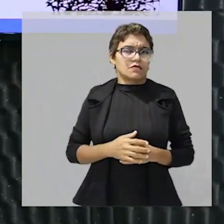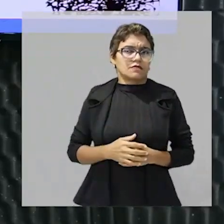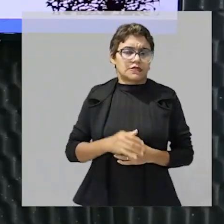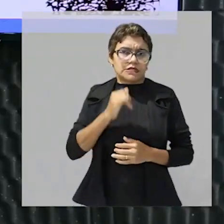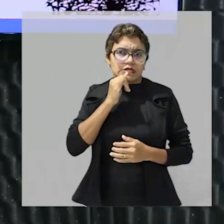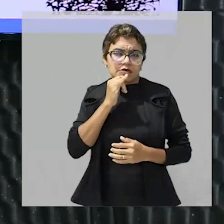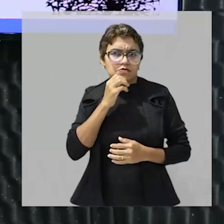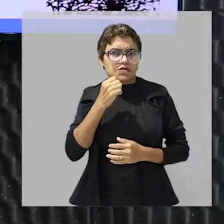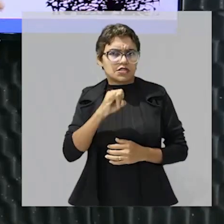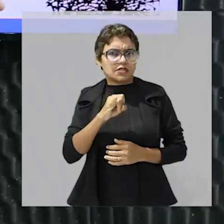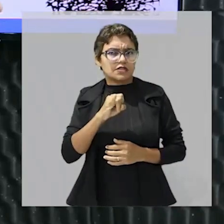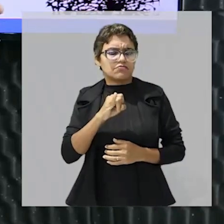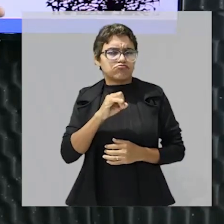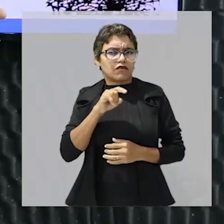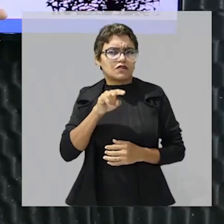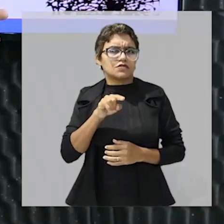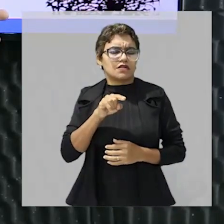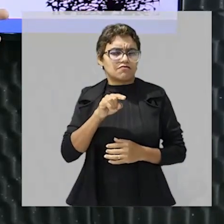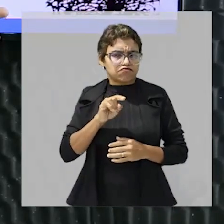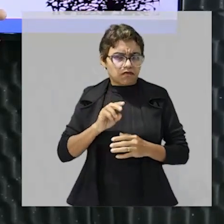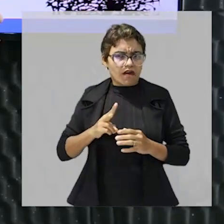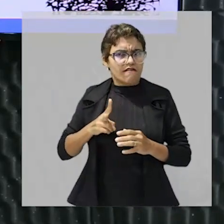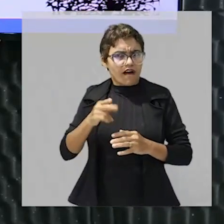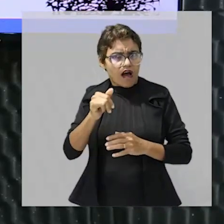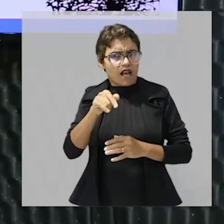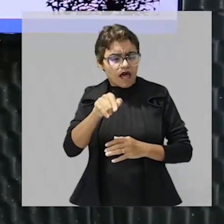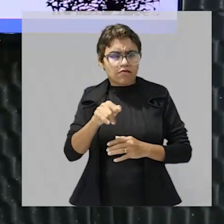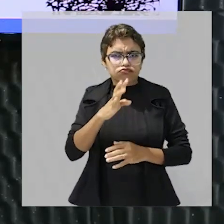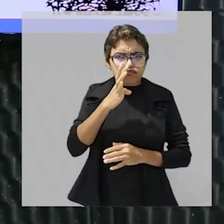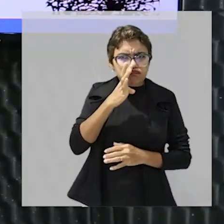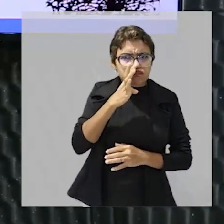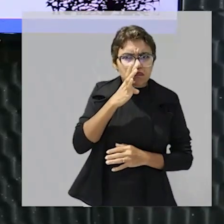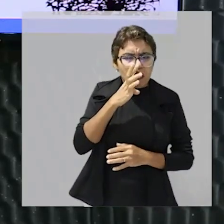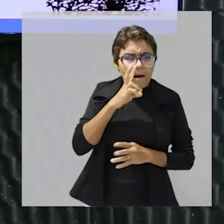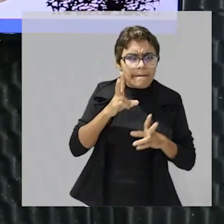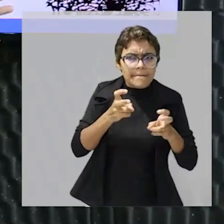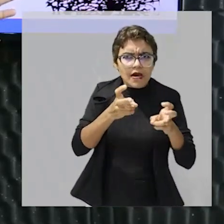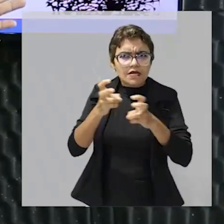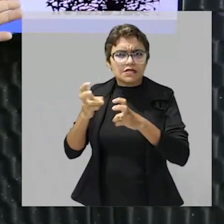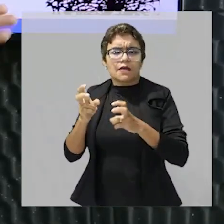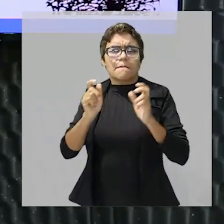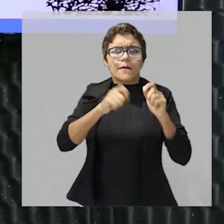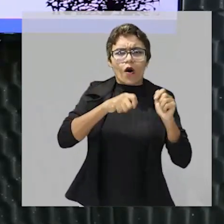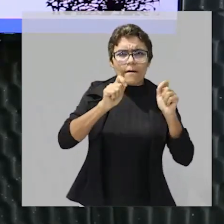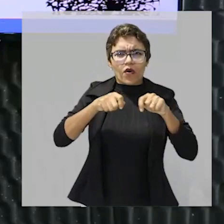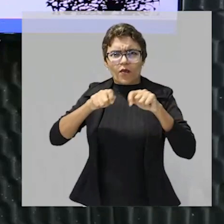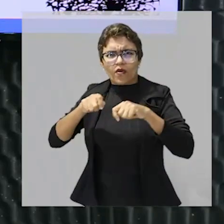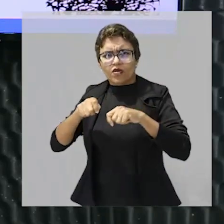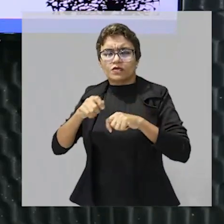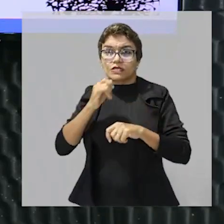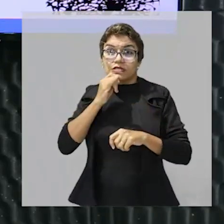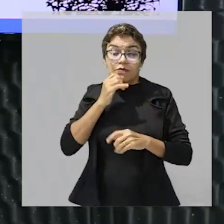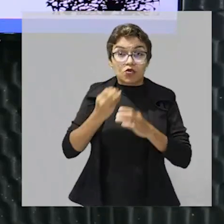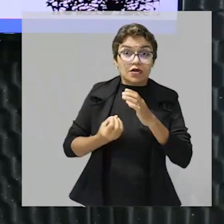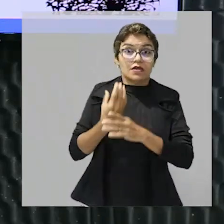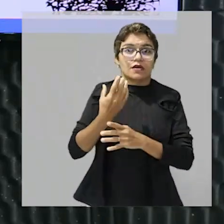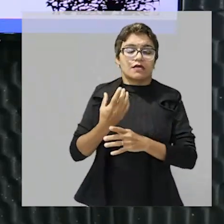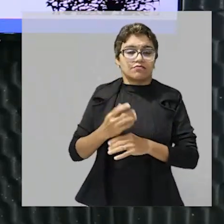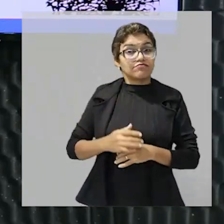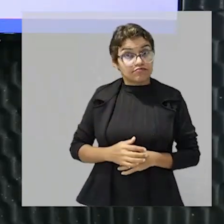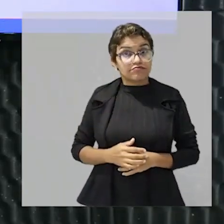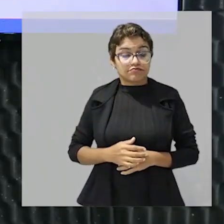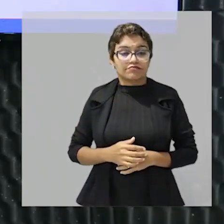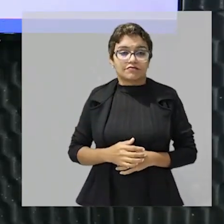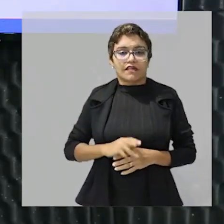na caixinha, você quebra todos os paradigmas, né, e possibilidade de pensar fora dessa